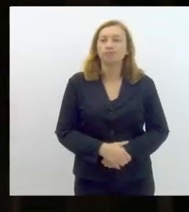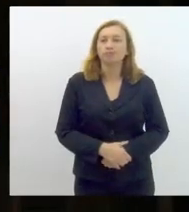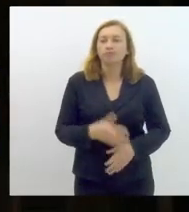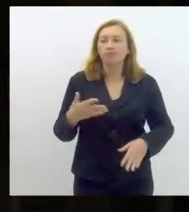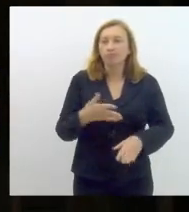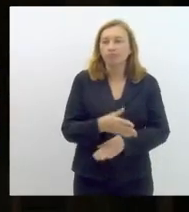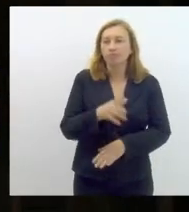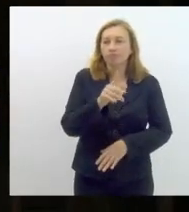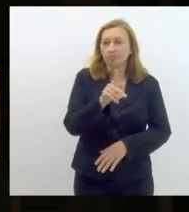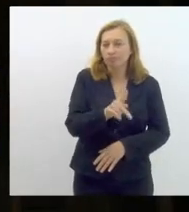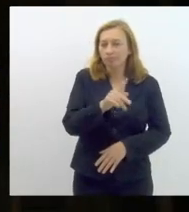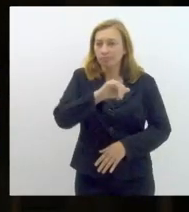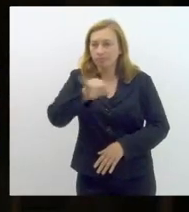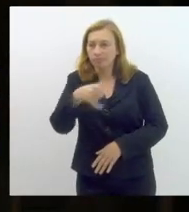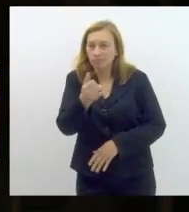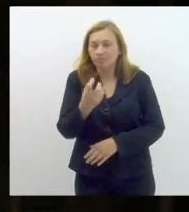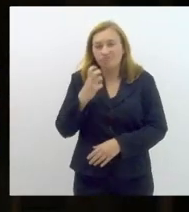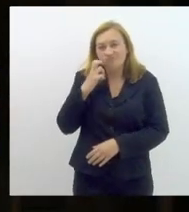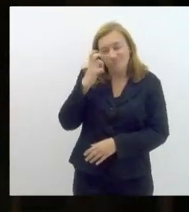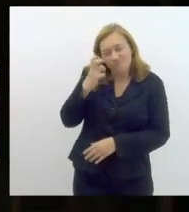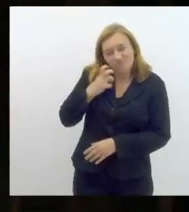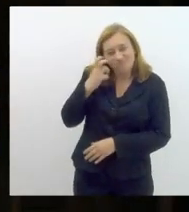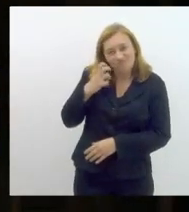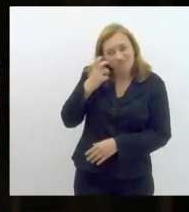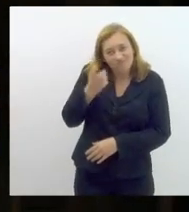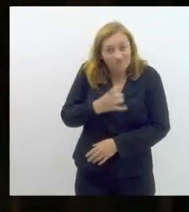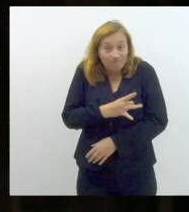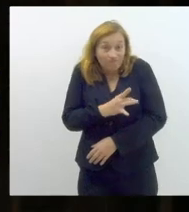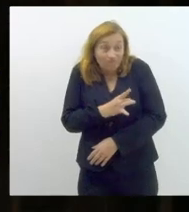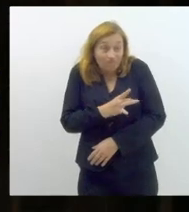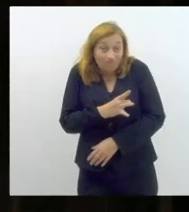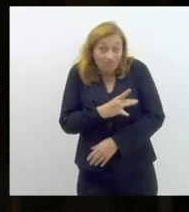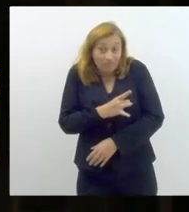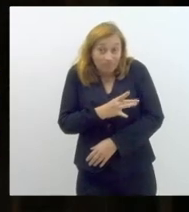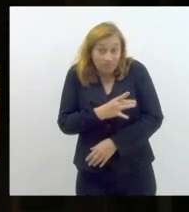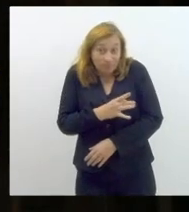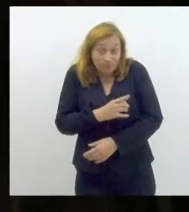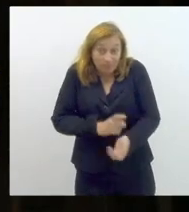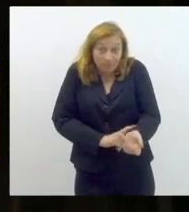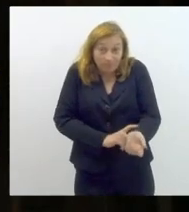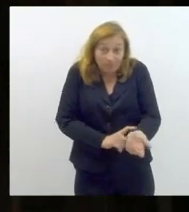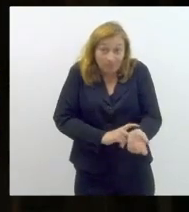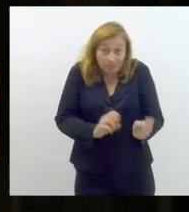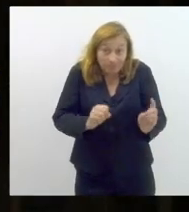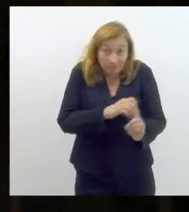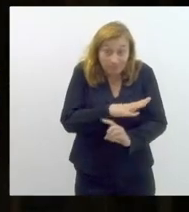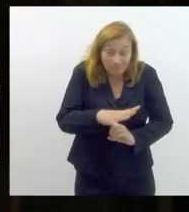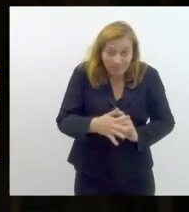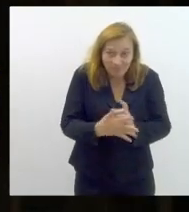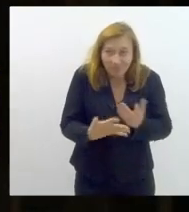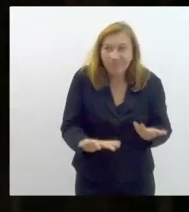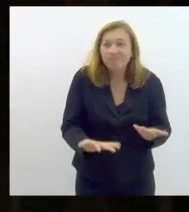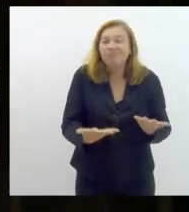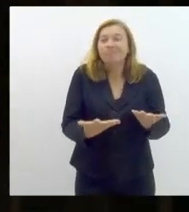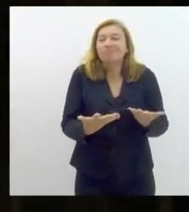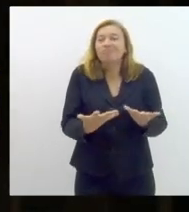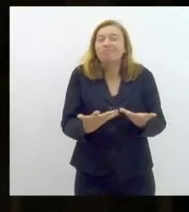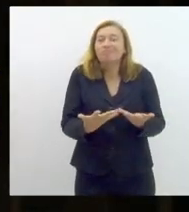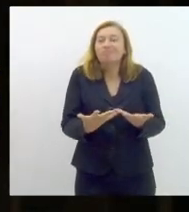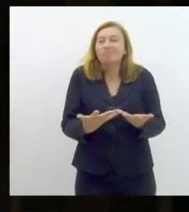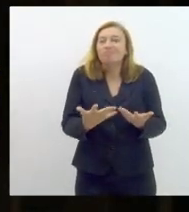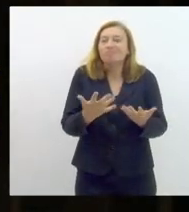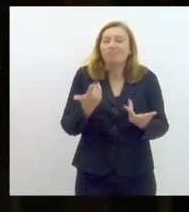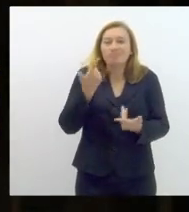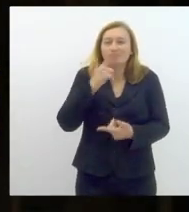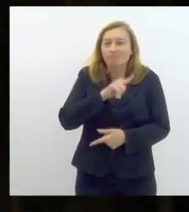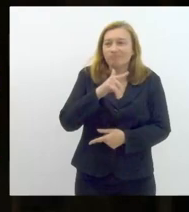cheguei no PJ completamente tímida, com medo de público, com fobia social. E, por incrível que pareça, eu